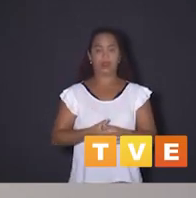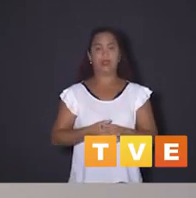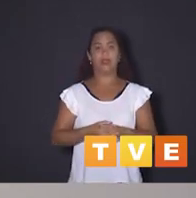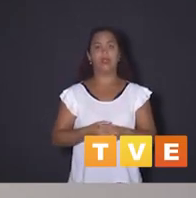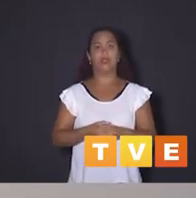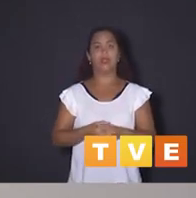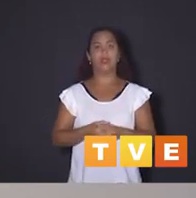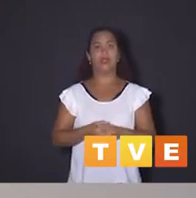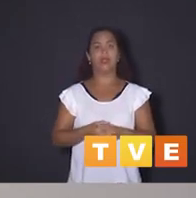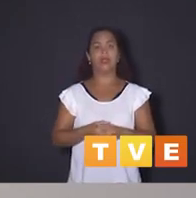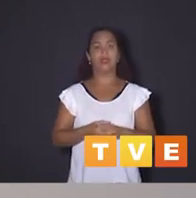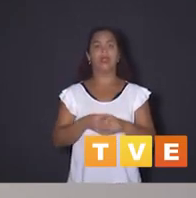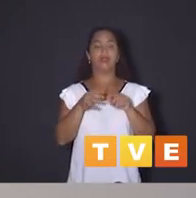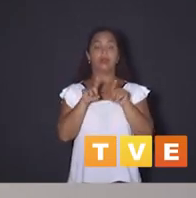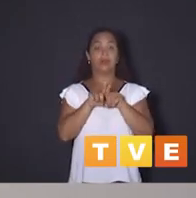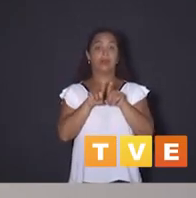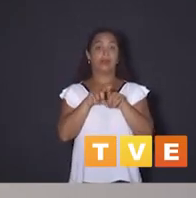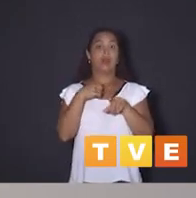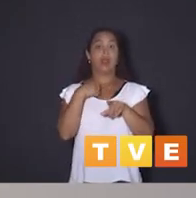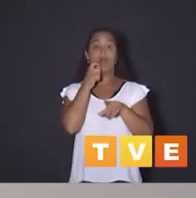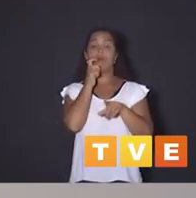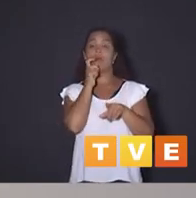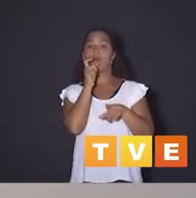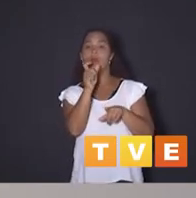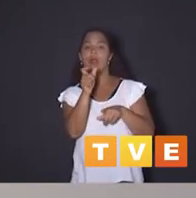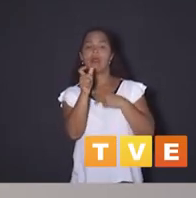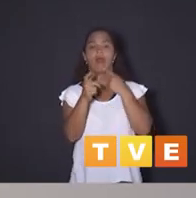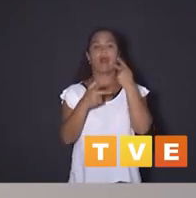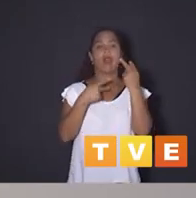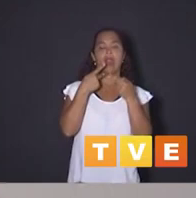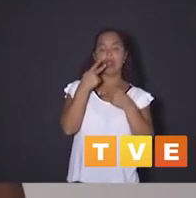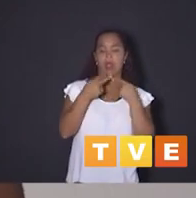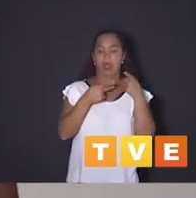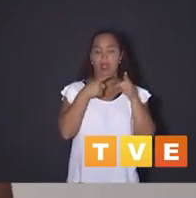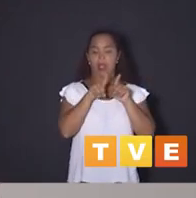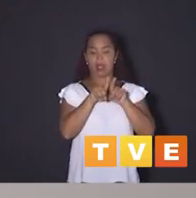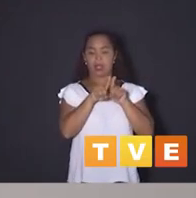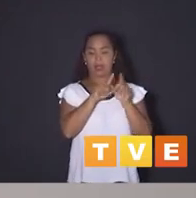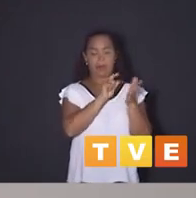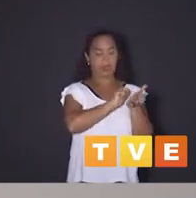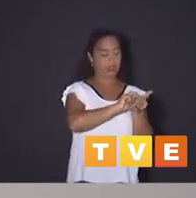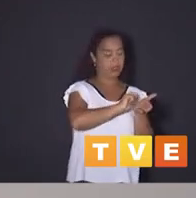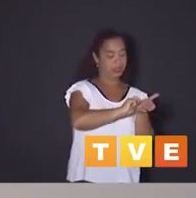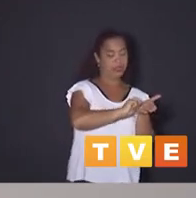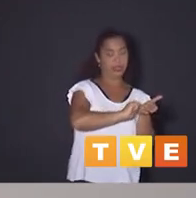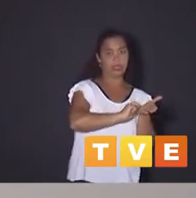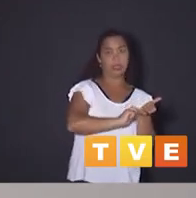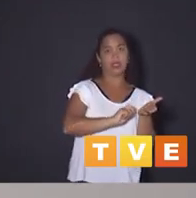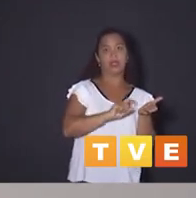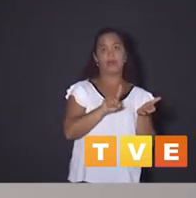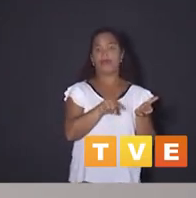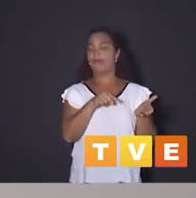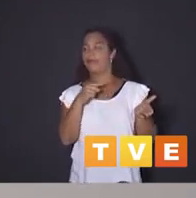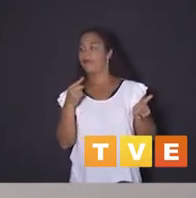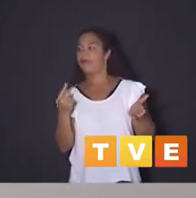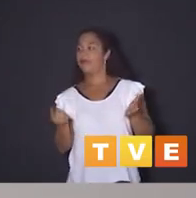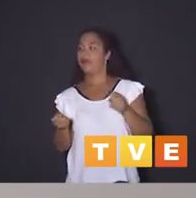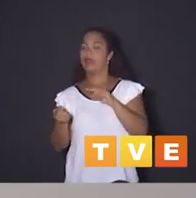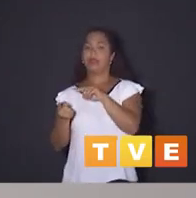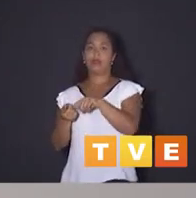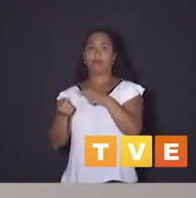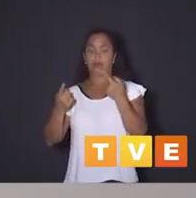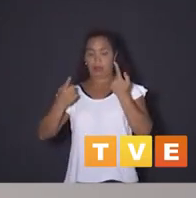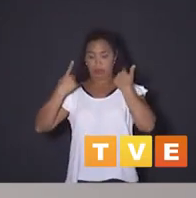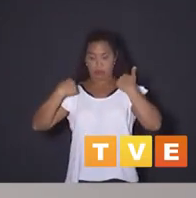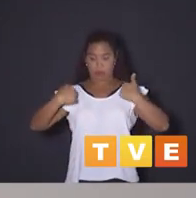assim como a nossa fala nacionalidade aquilo que a gente escreve tudo isso que a gente escreve descreve sobre o mundo a partir do nosso